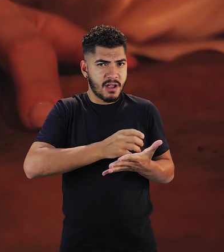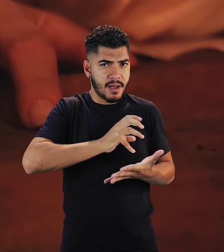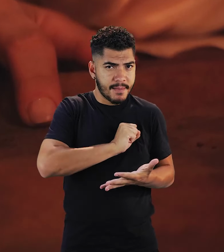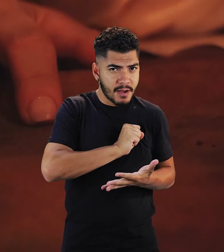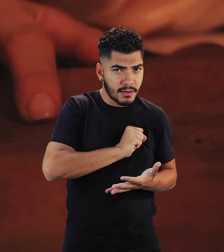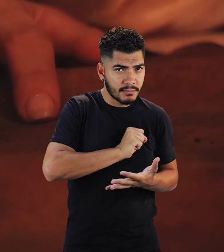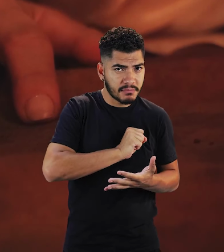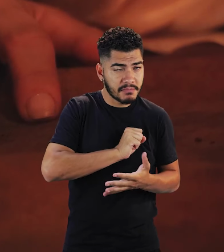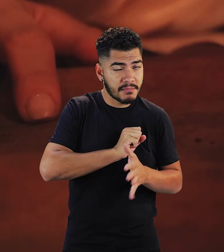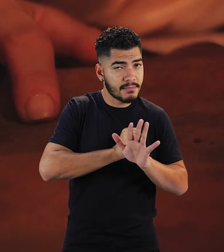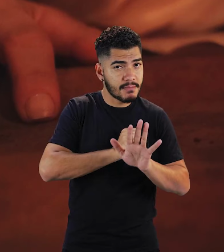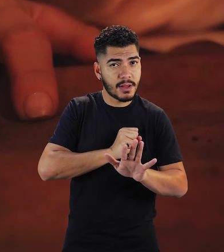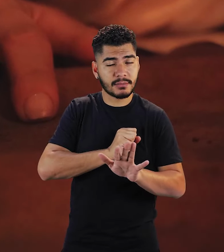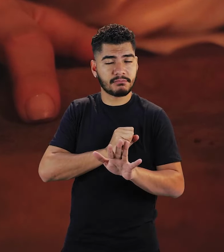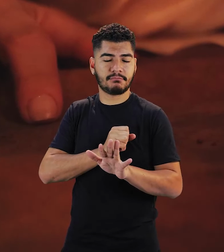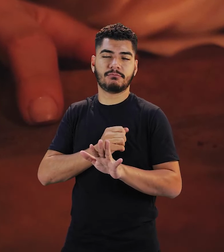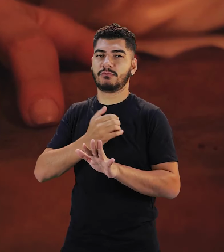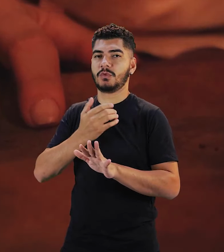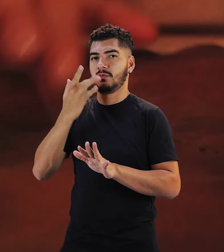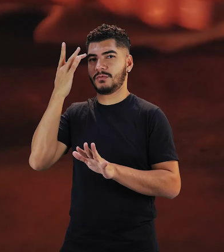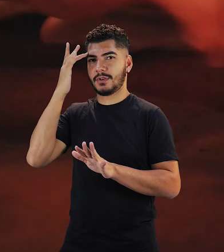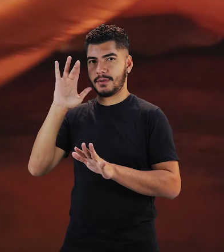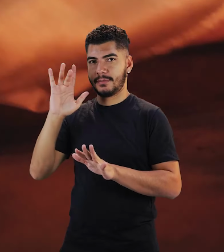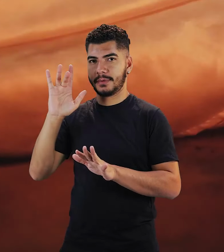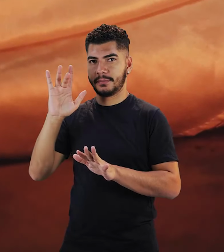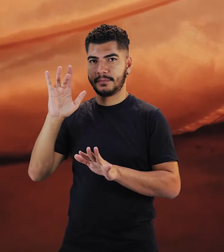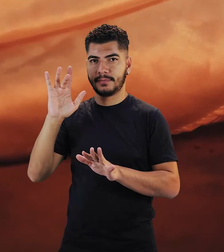Tempo, tic-tac, tempo,